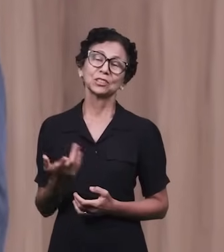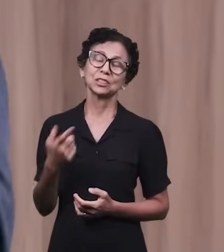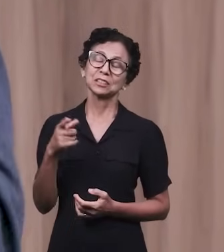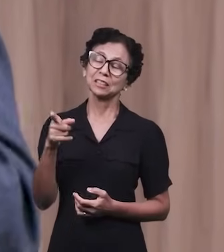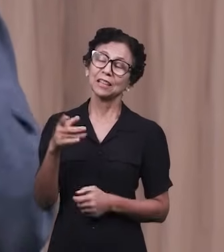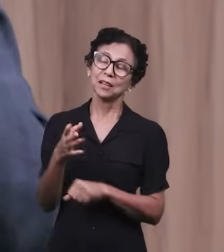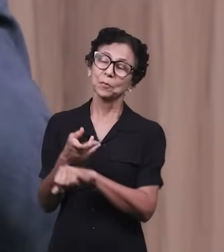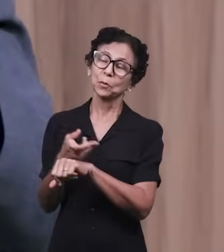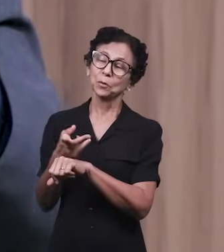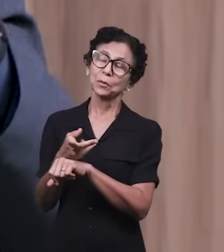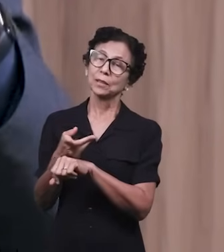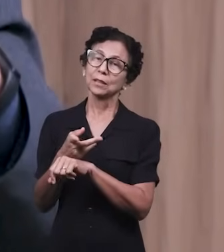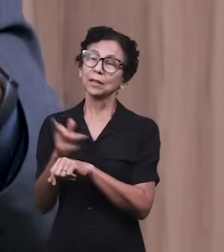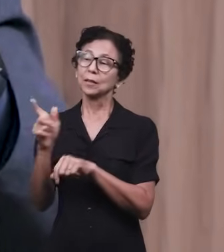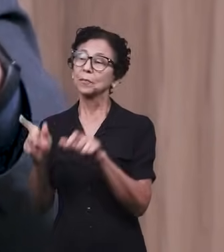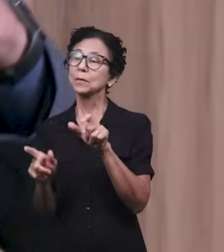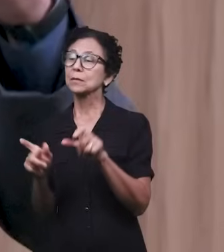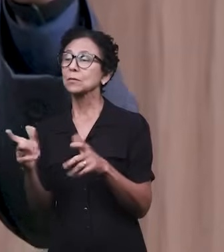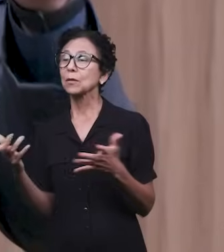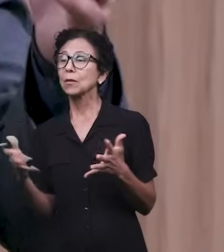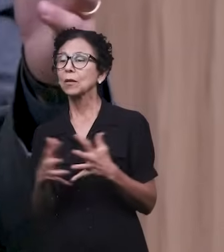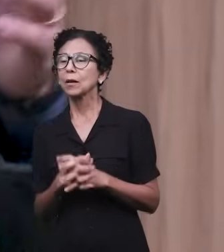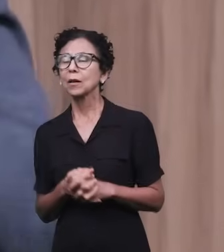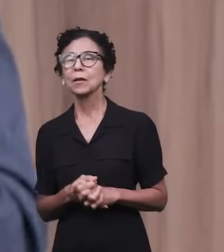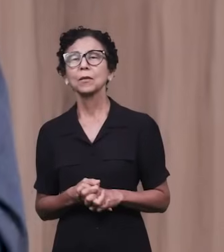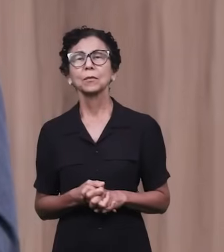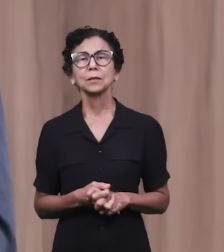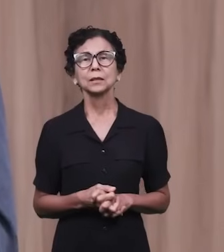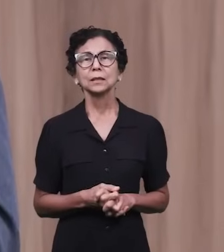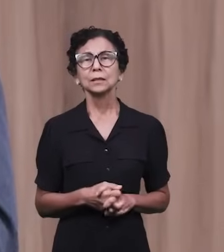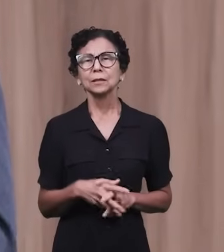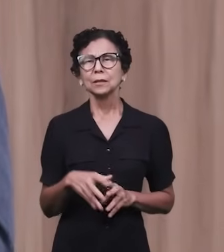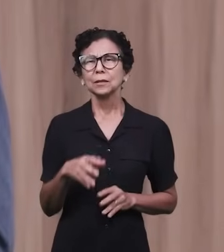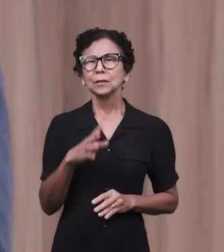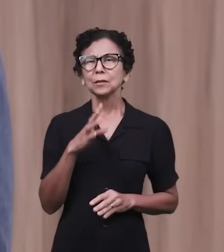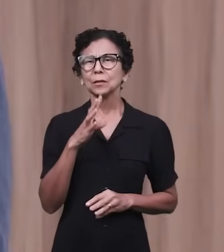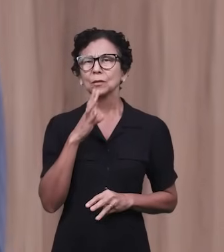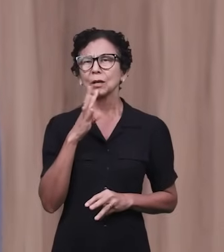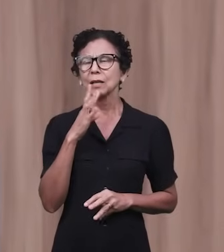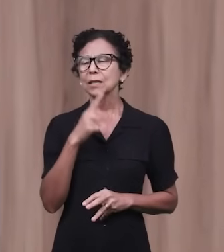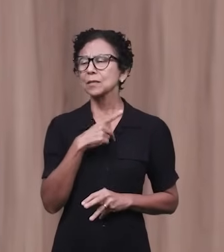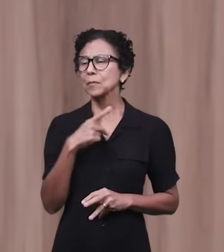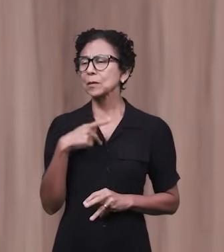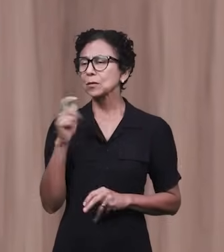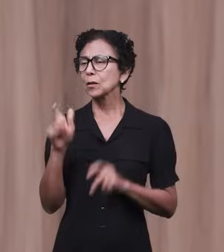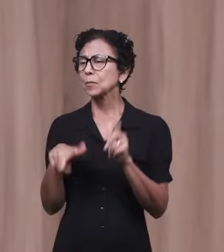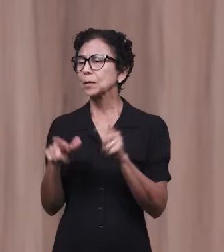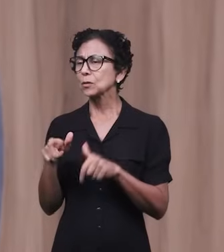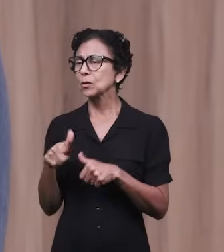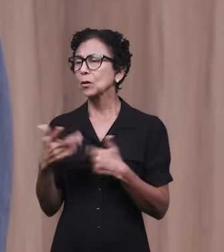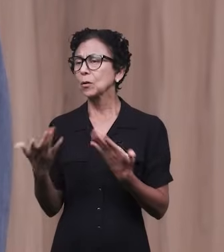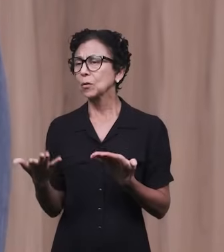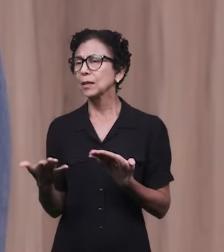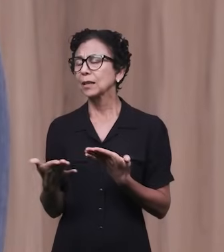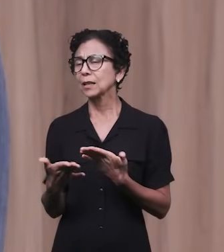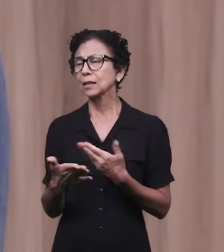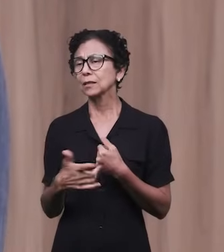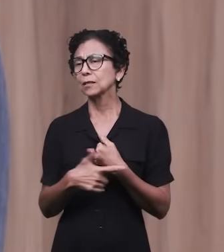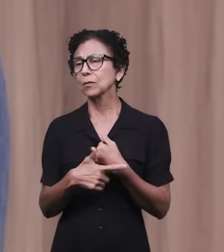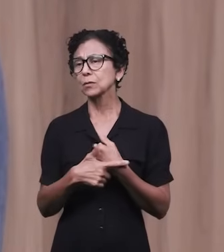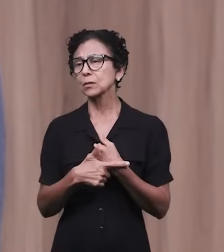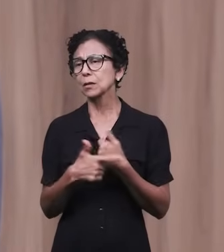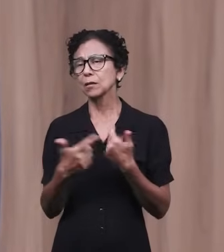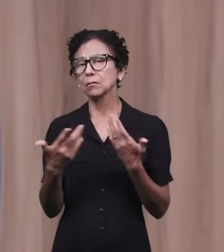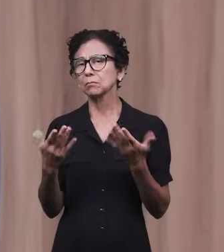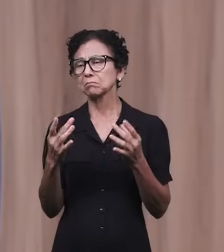Pastor, tem alguém na área, na igreja que tem essa função? Não, tenho tal lugar. Então vai, leva o jovem, faça o